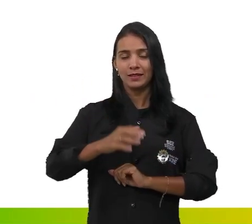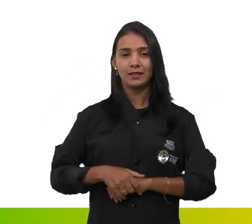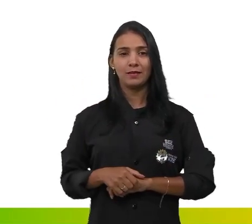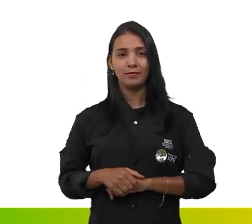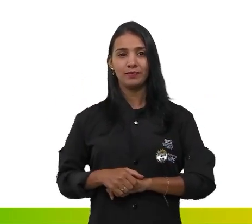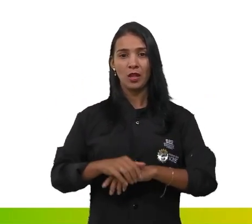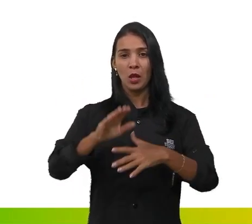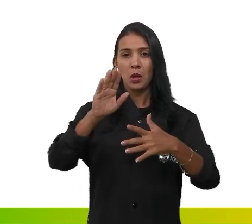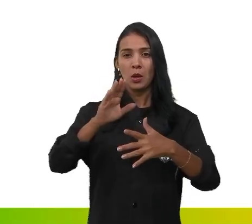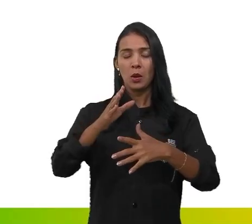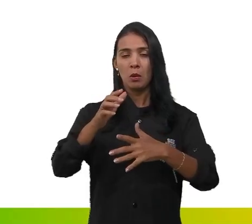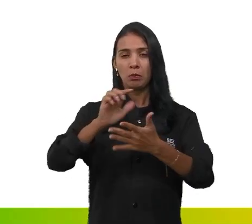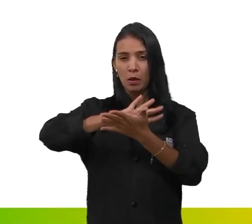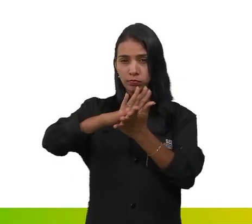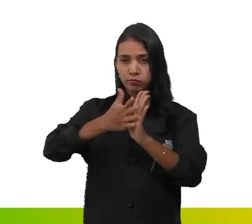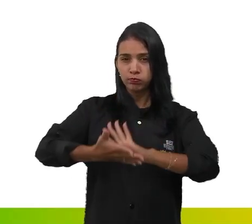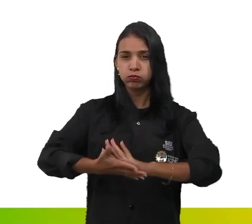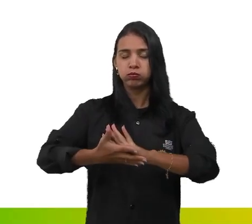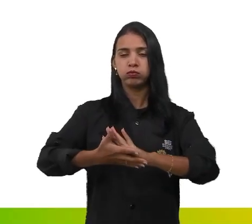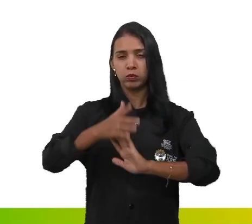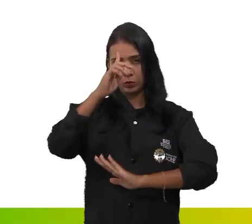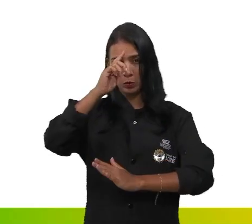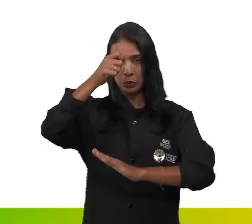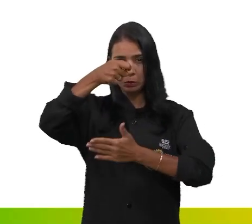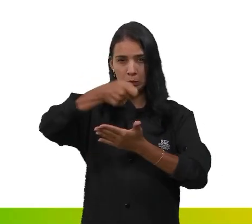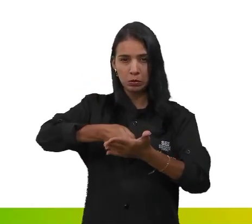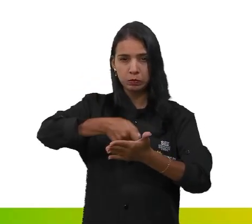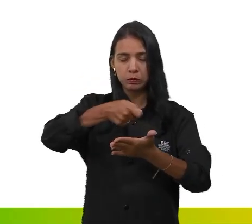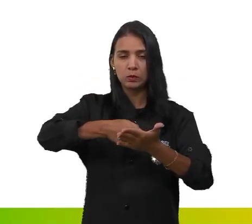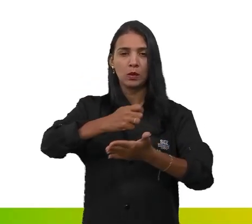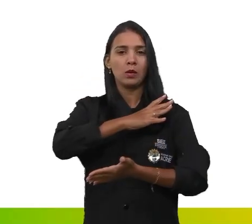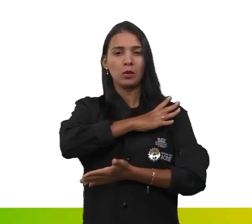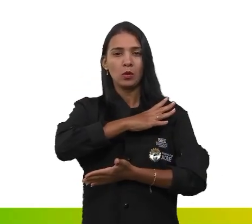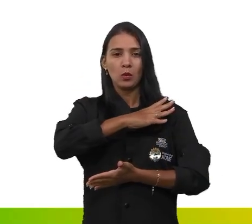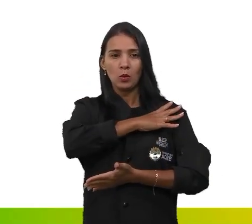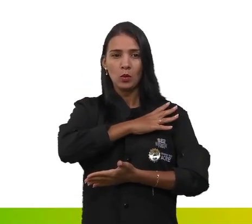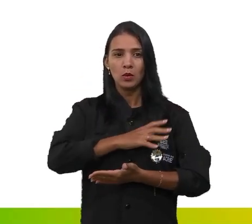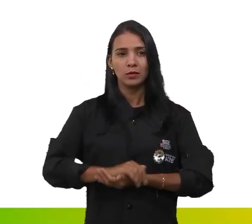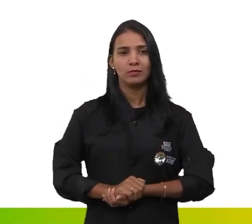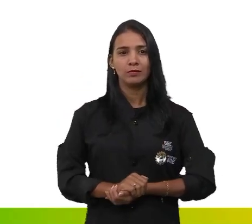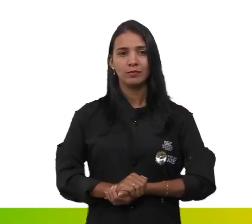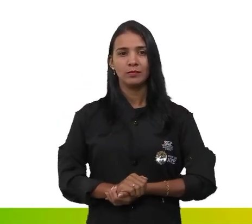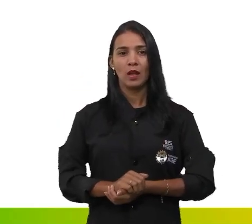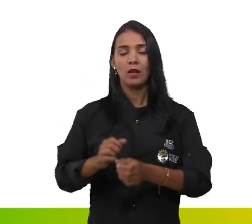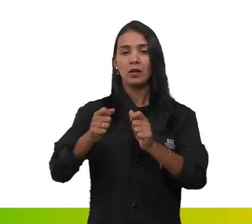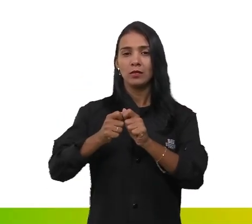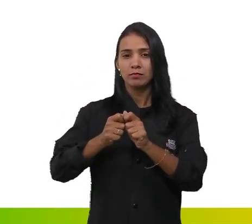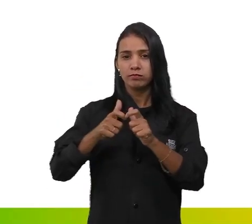dos regimes autoritários. Opção D, difusão dos